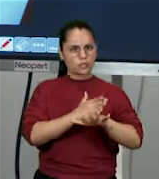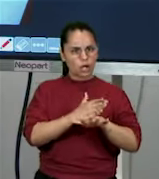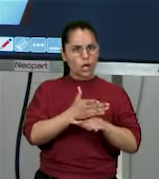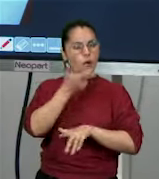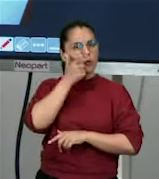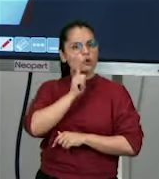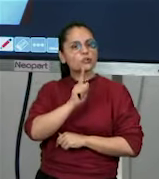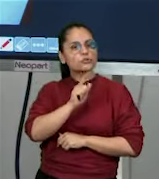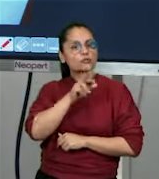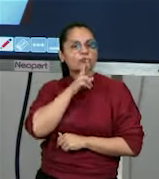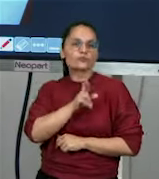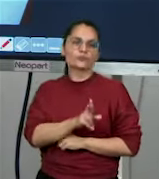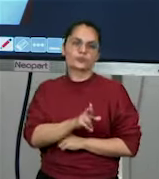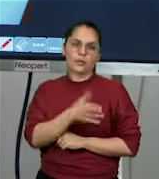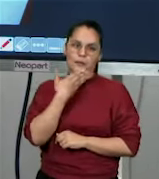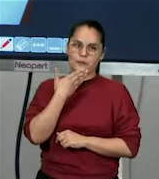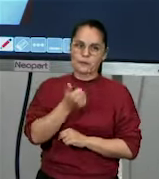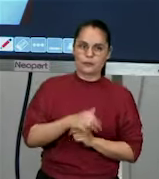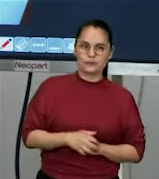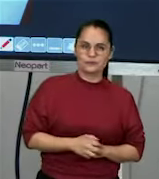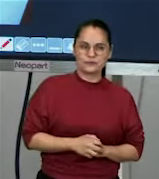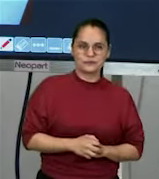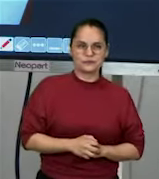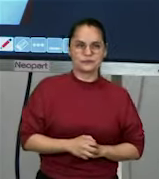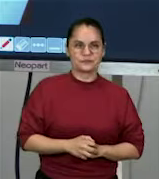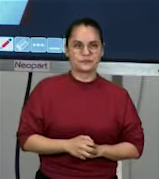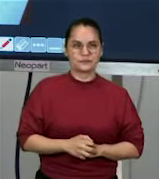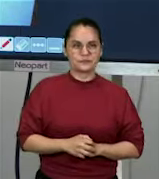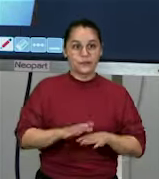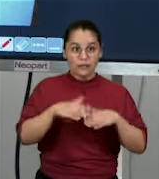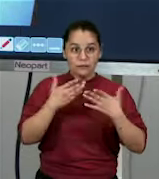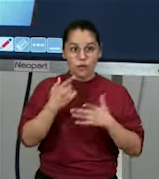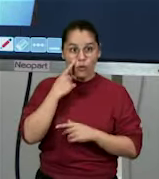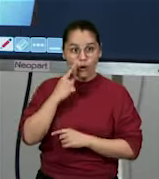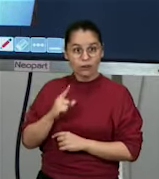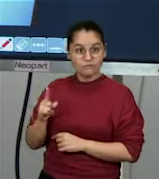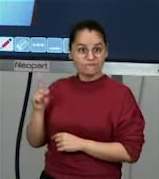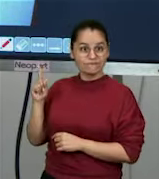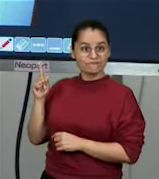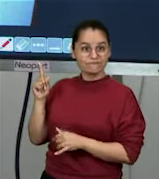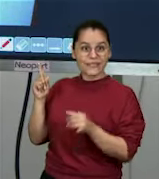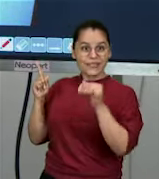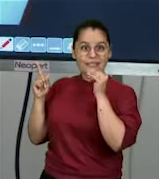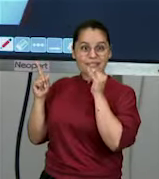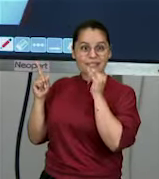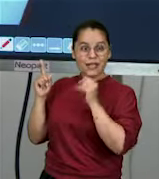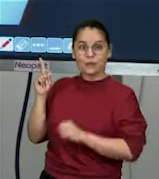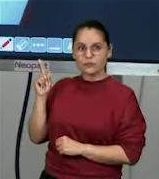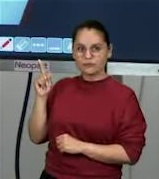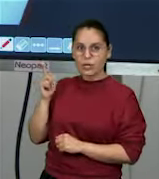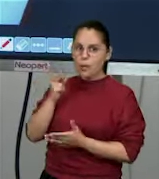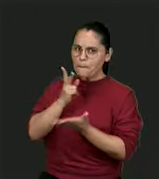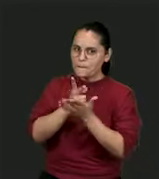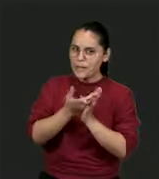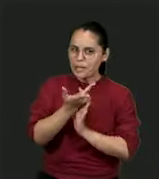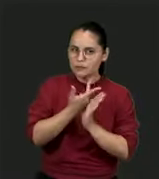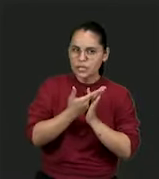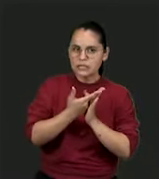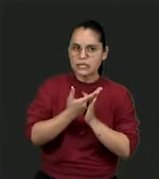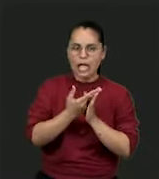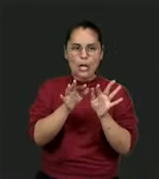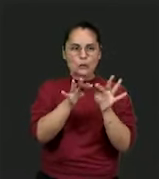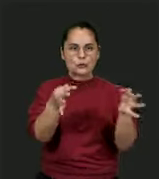meu resultado ele seja ainda melhor. Então aqui eu tenho um exemplo desse desenho sem